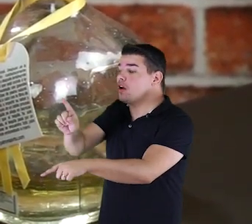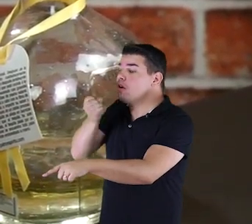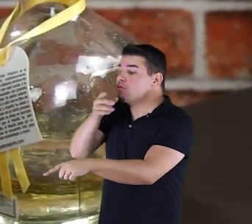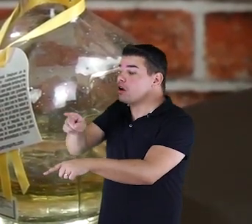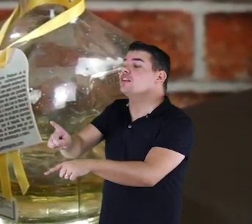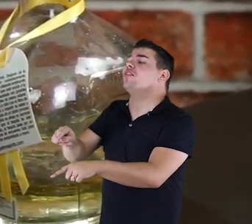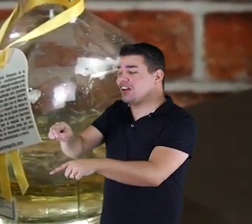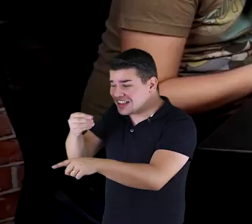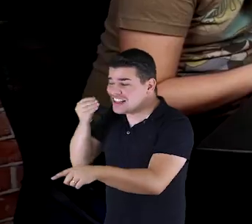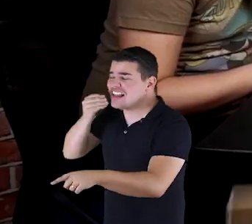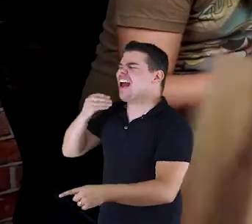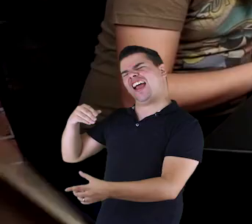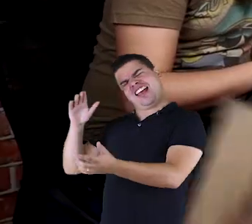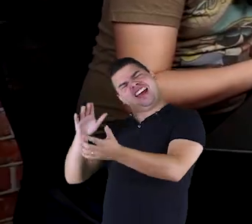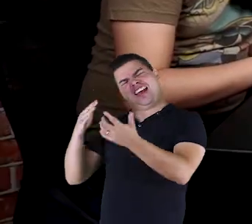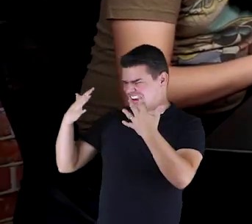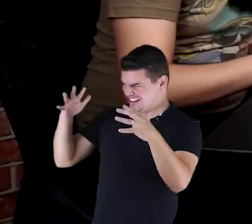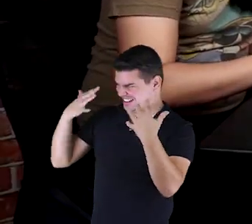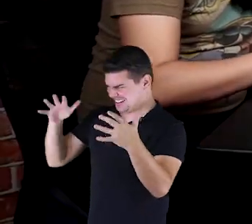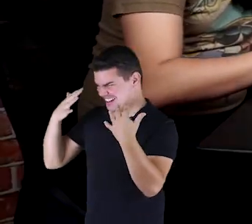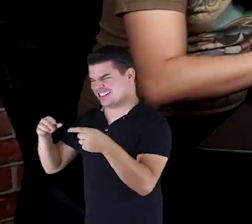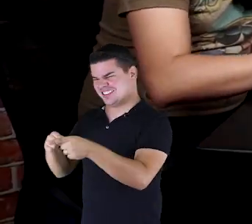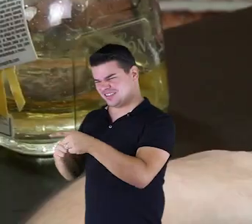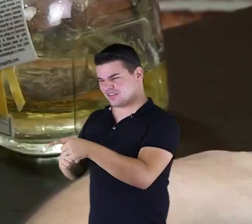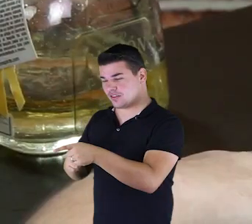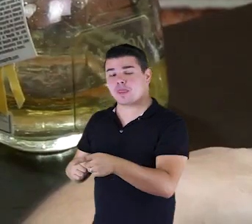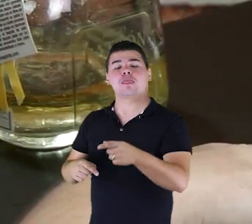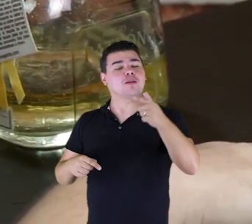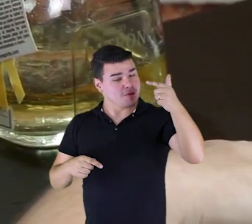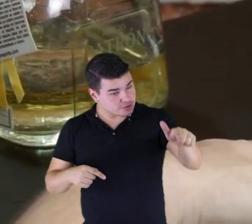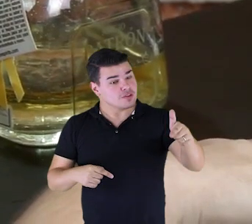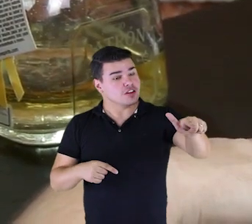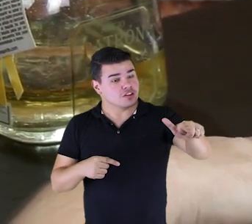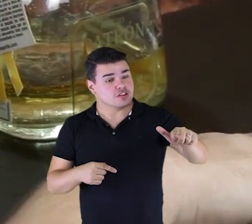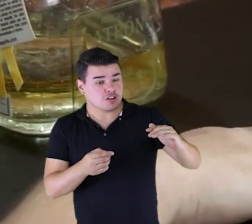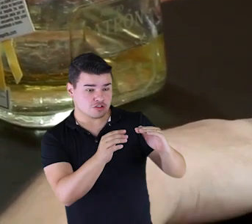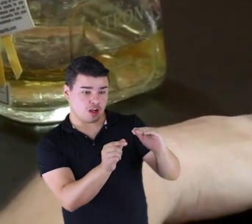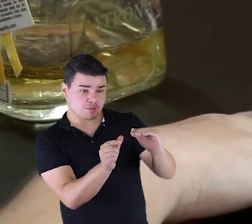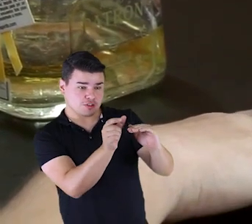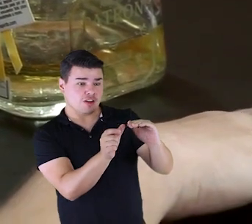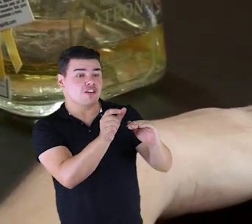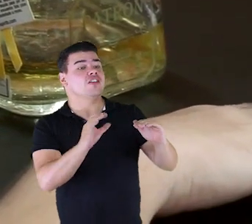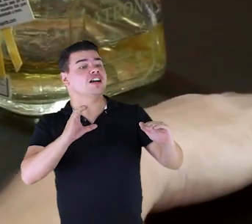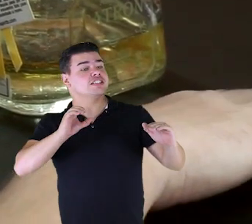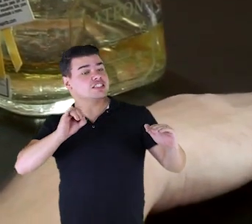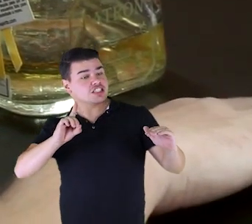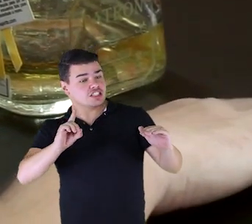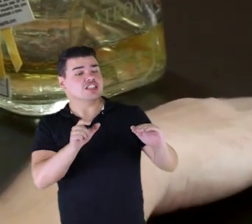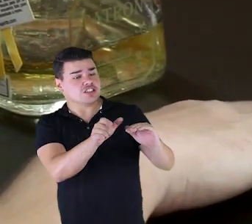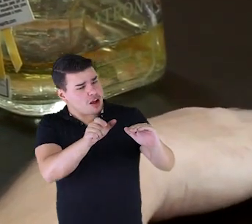Cauê retira um bloco da base. Cid puxa o penúltimo bloco inferior da torre.